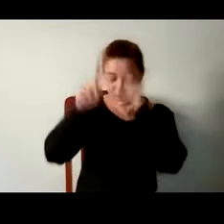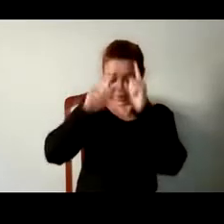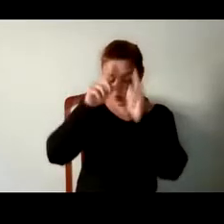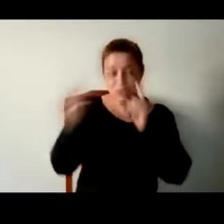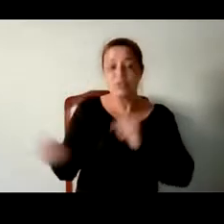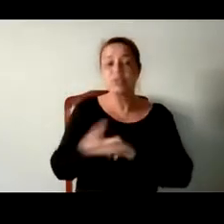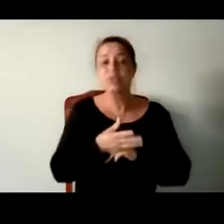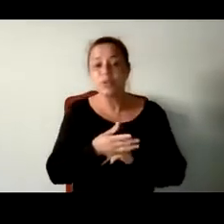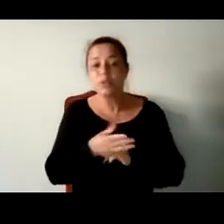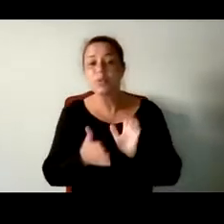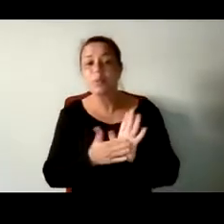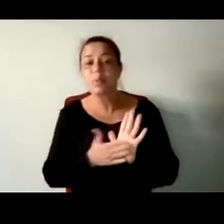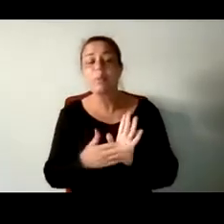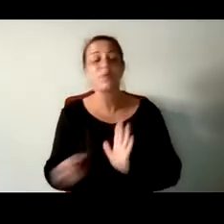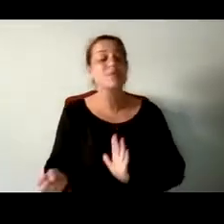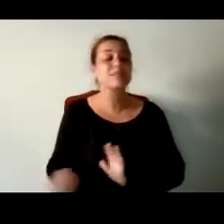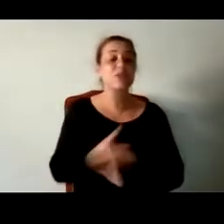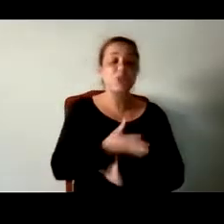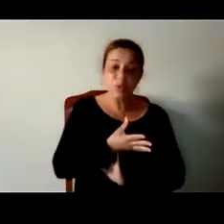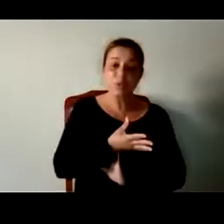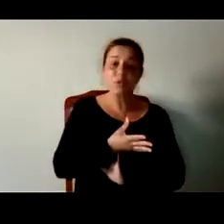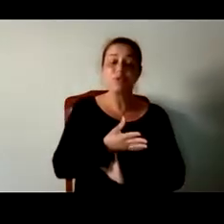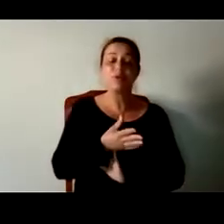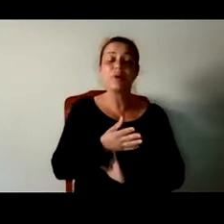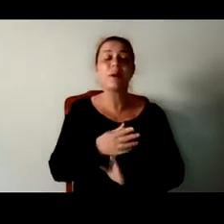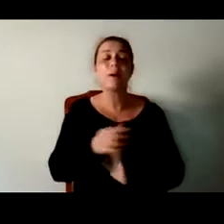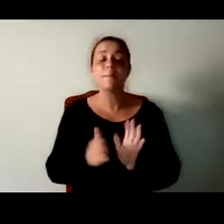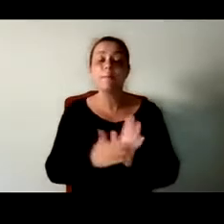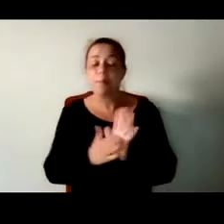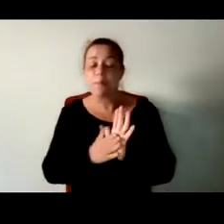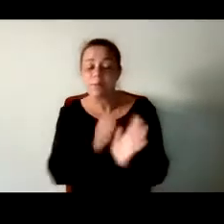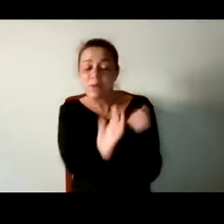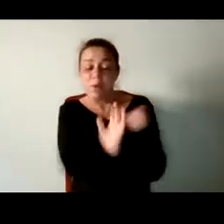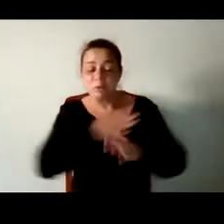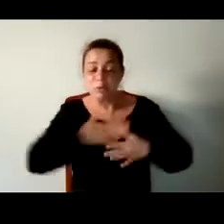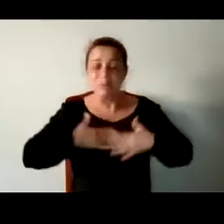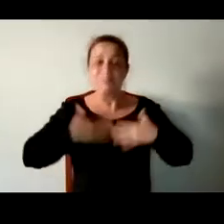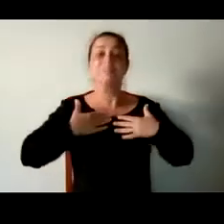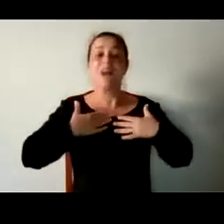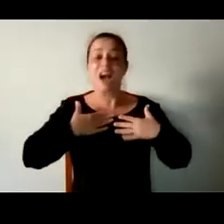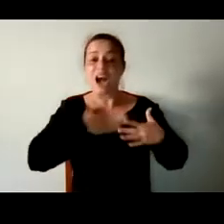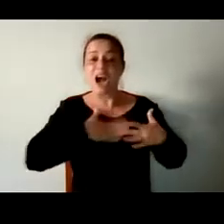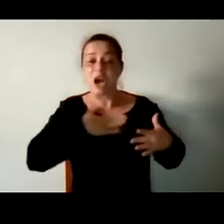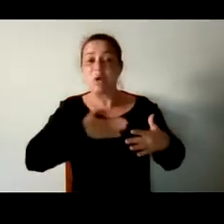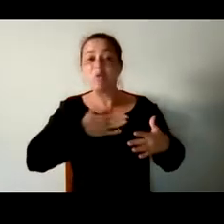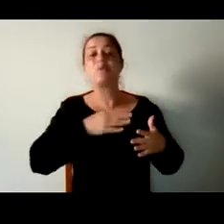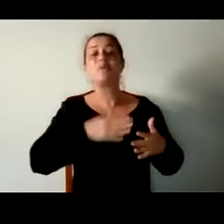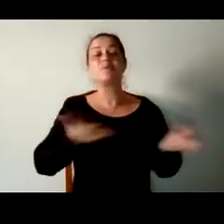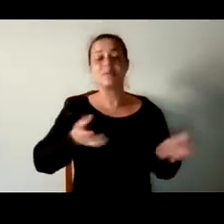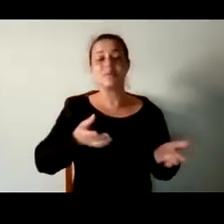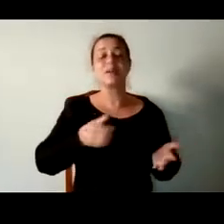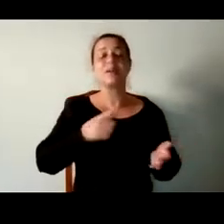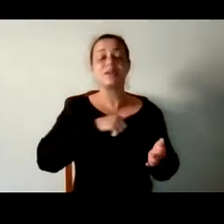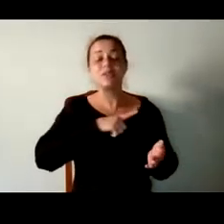Propondo algo diferente, algo para poder motivar o aluno em ensino-aprendizagem. E